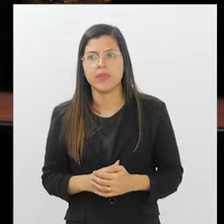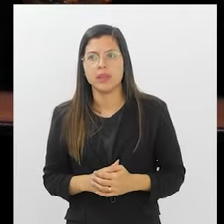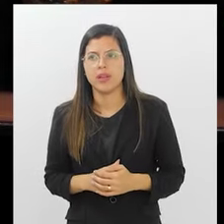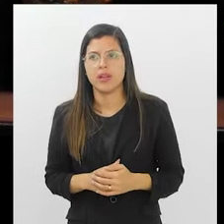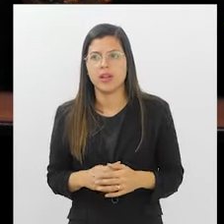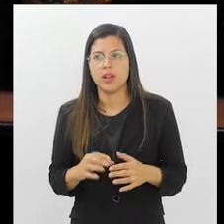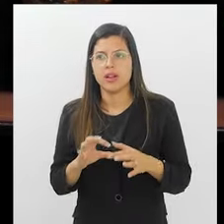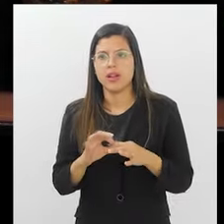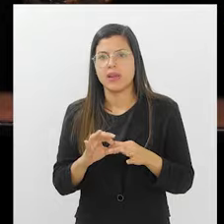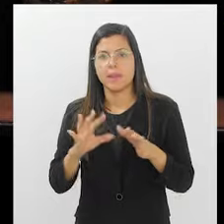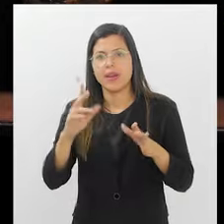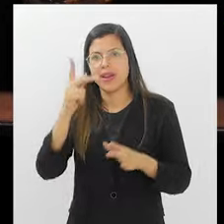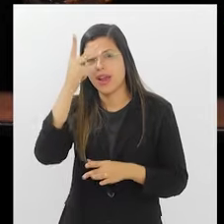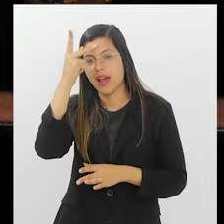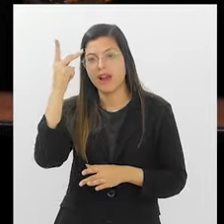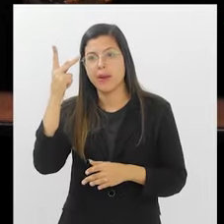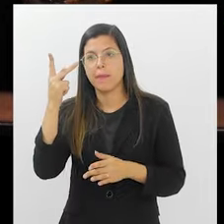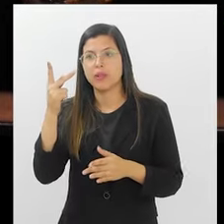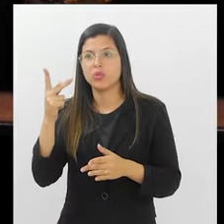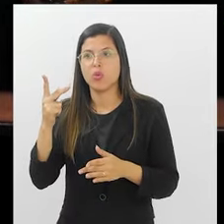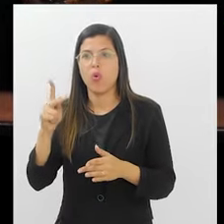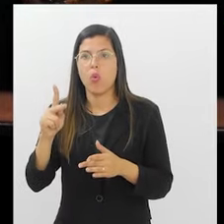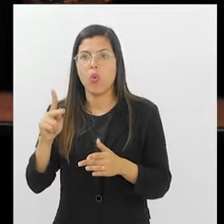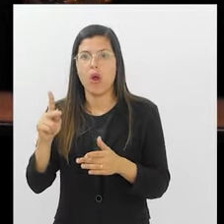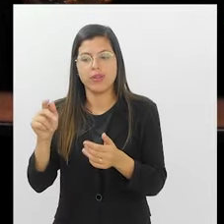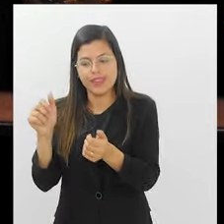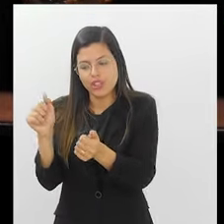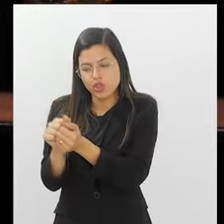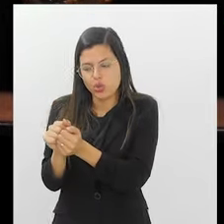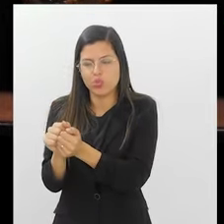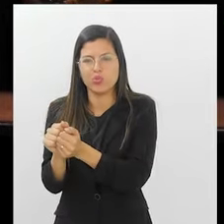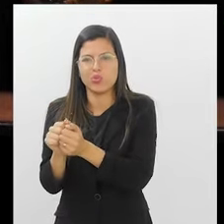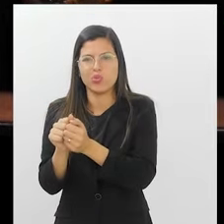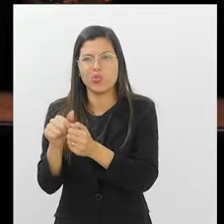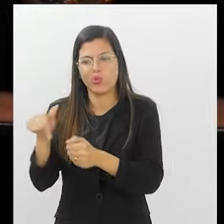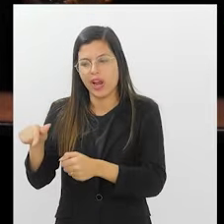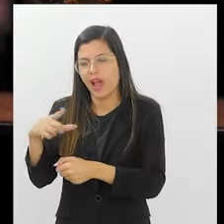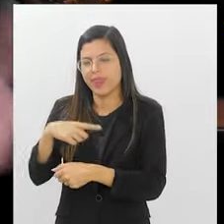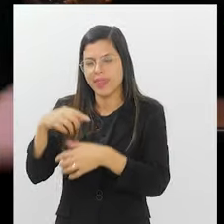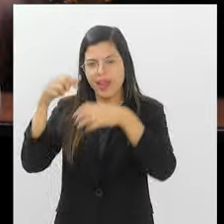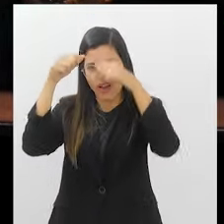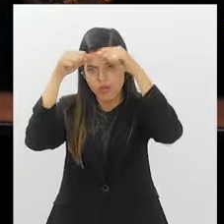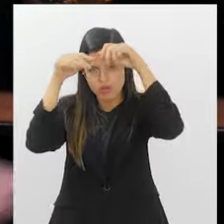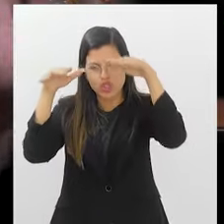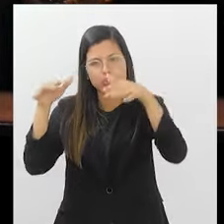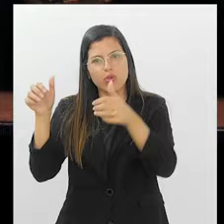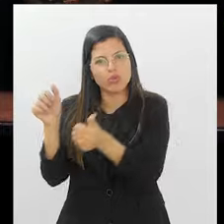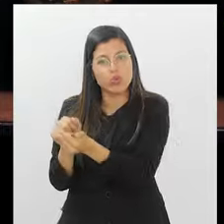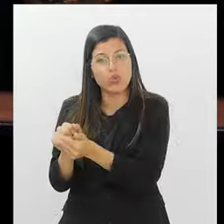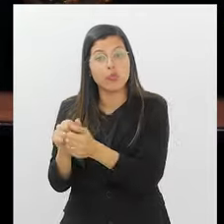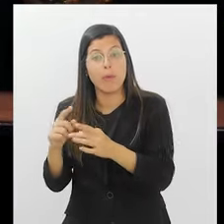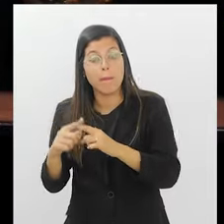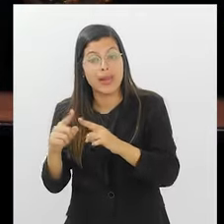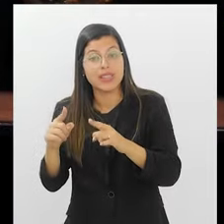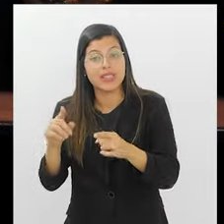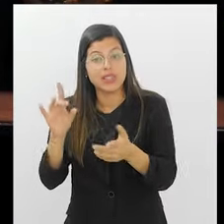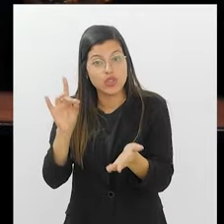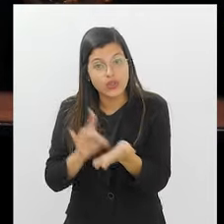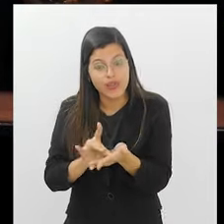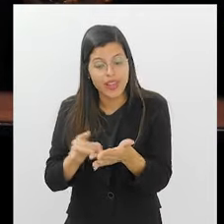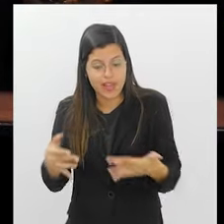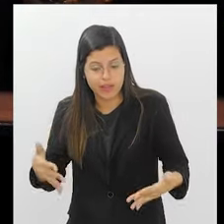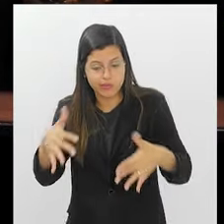que alguém esteja do seu lado que tenha um diagnóstico TEA, mas é, de fato, você incluir, envolvê-lo